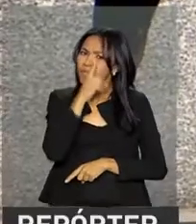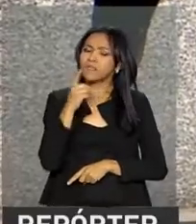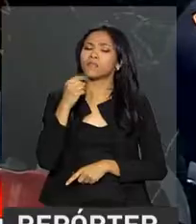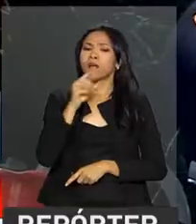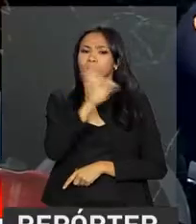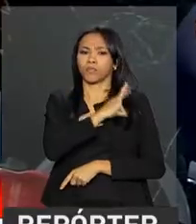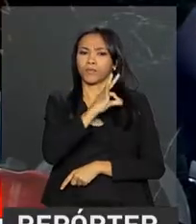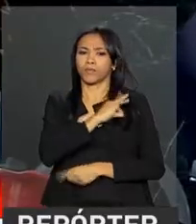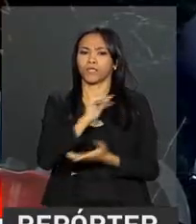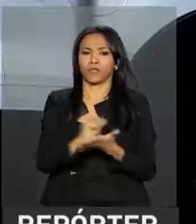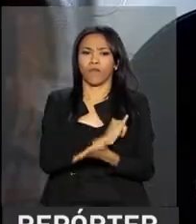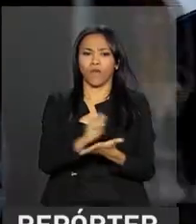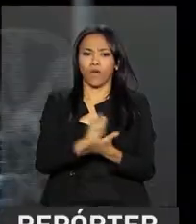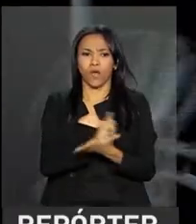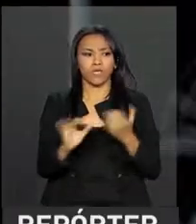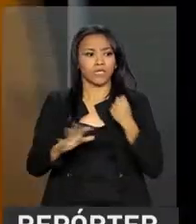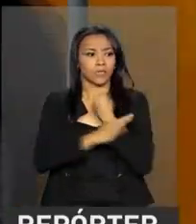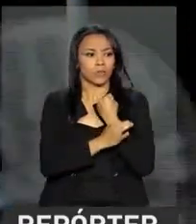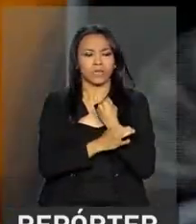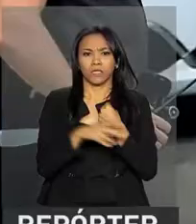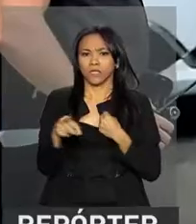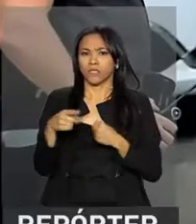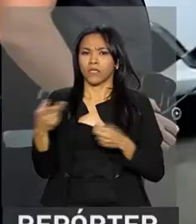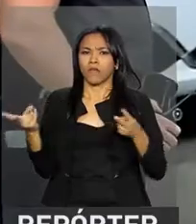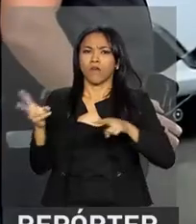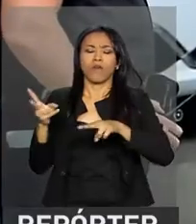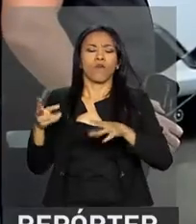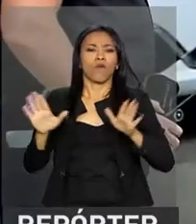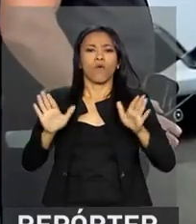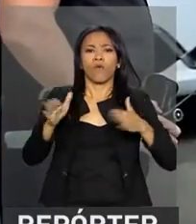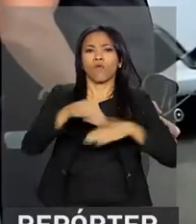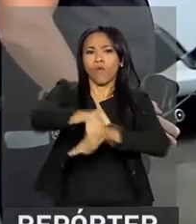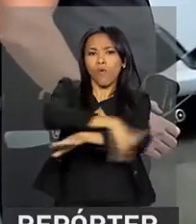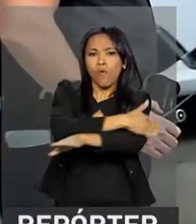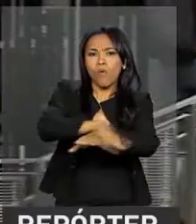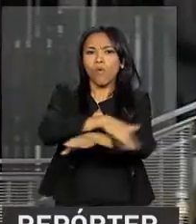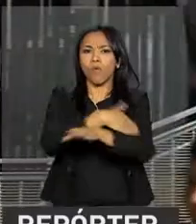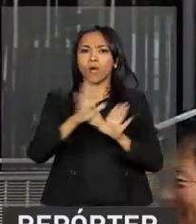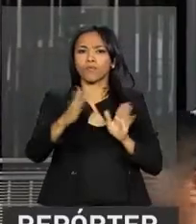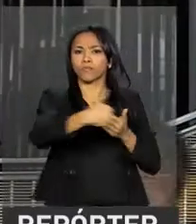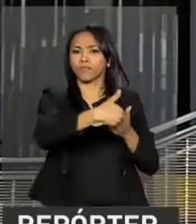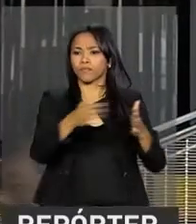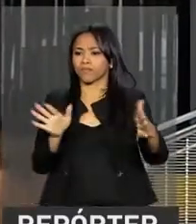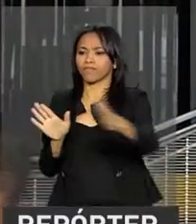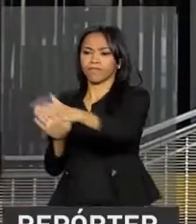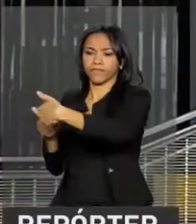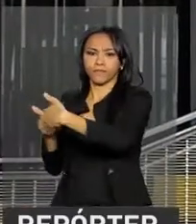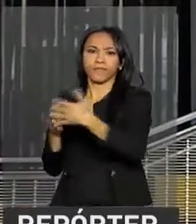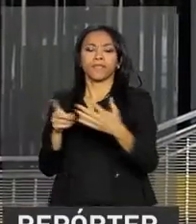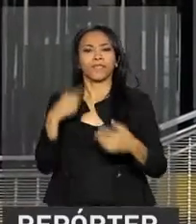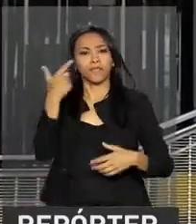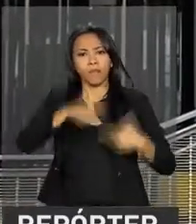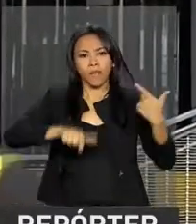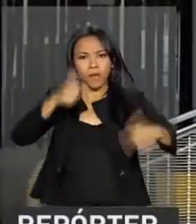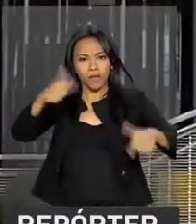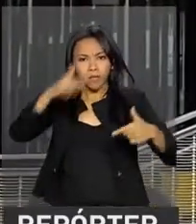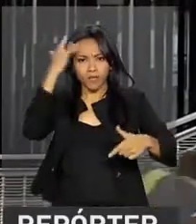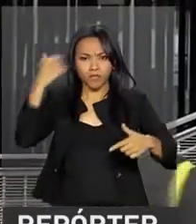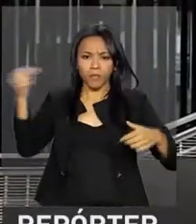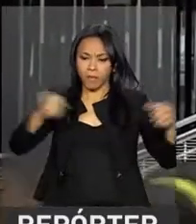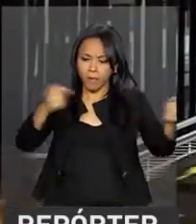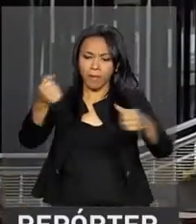reforçando a segurança fechando ruas e colocando mais carros para trabalhar na sede da onu funcionários levam os últimos